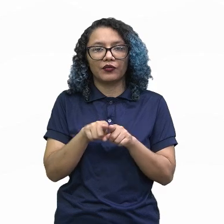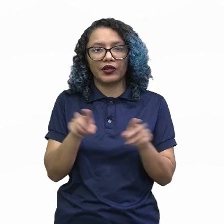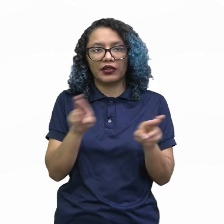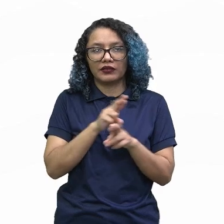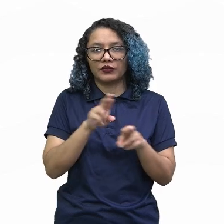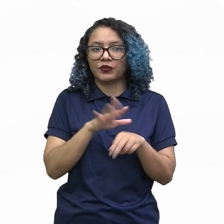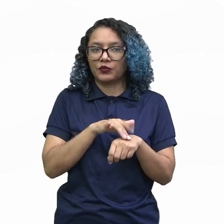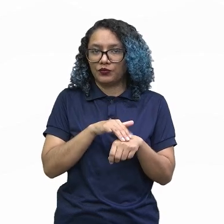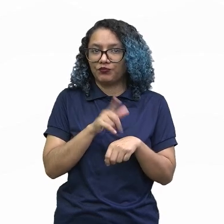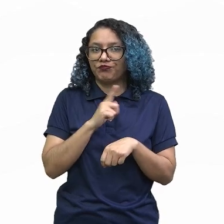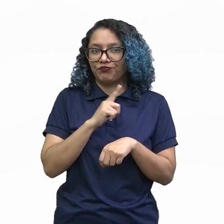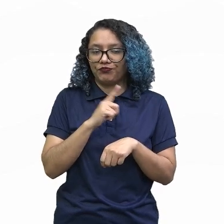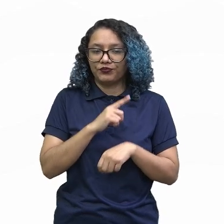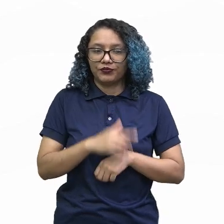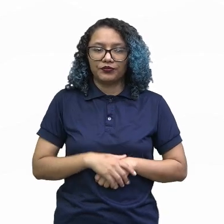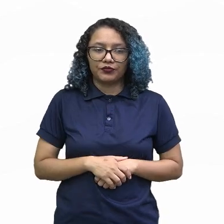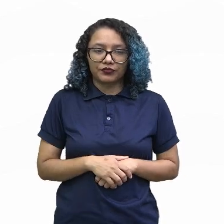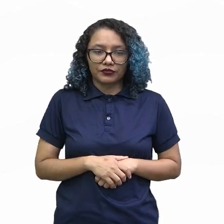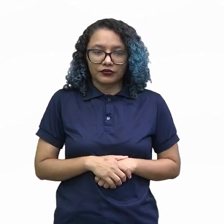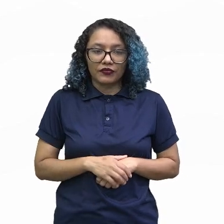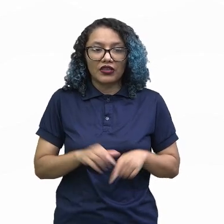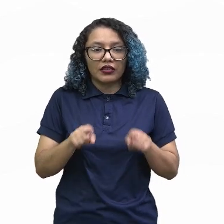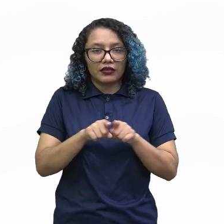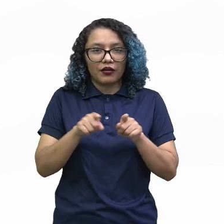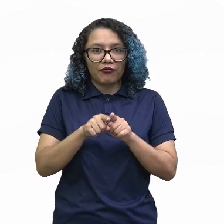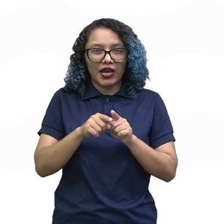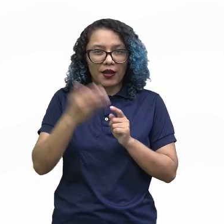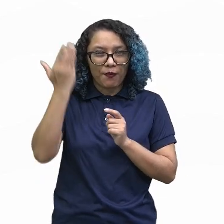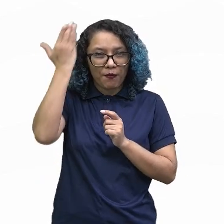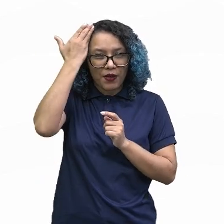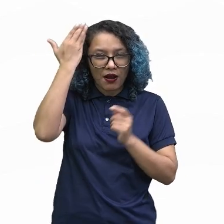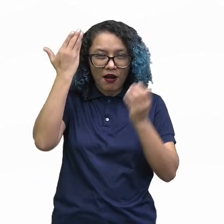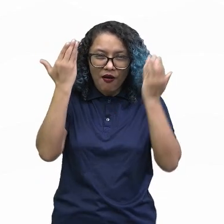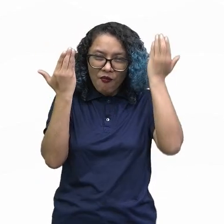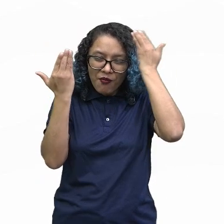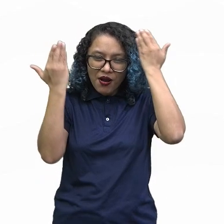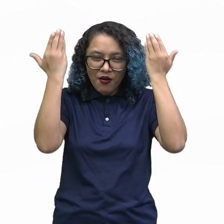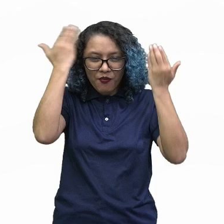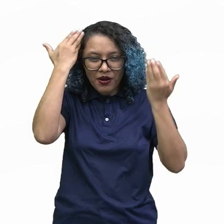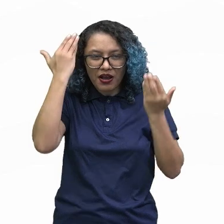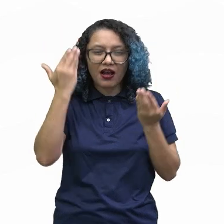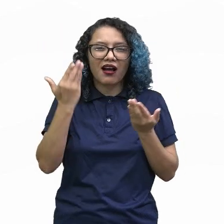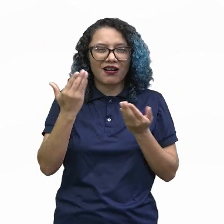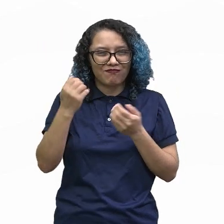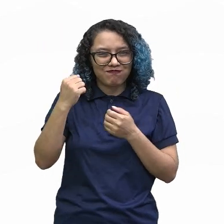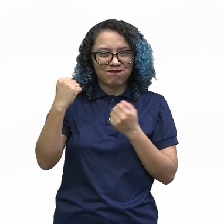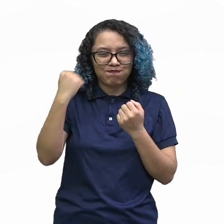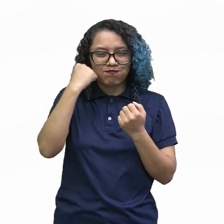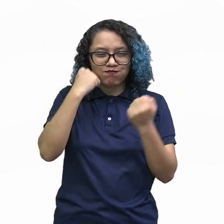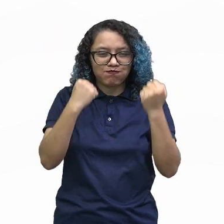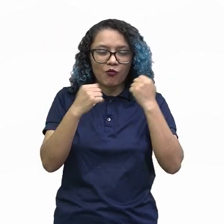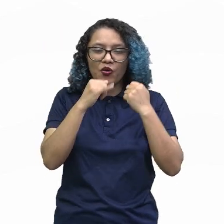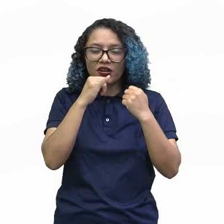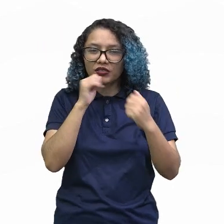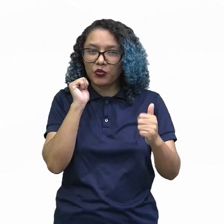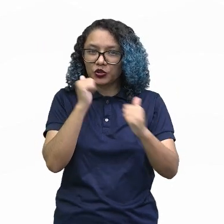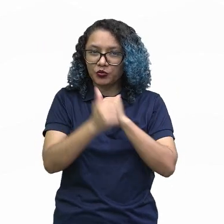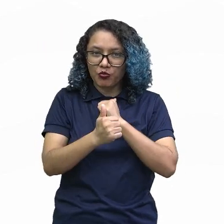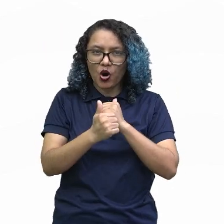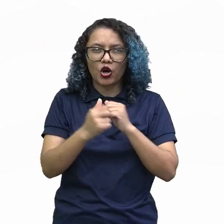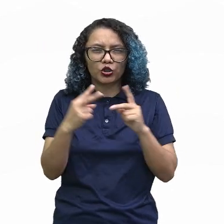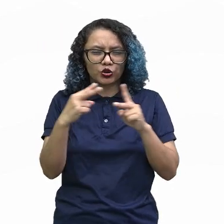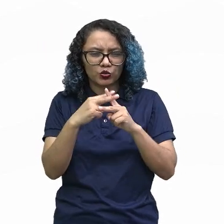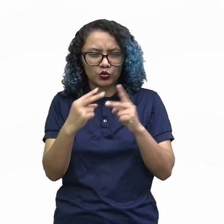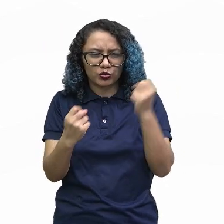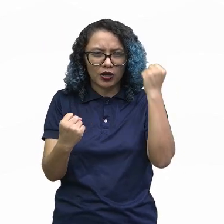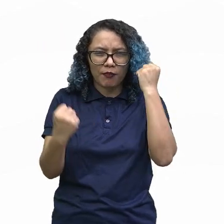doença. Traumas cranianos também, né, lesões repetidas na cabeça, como em esportes de